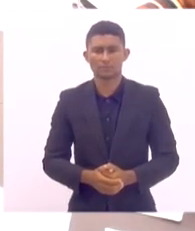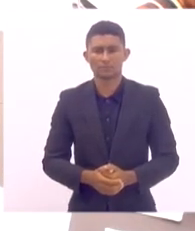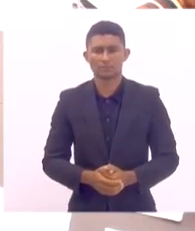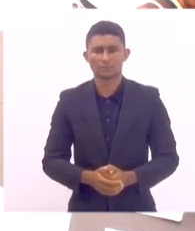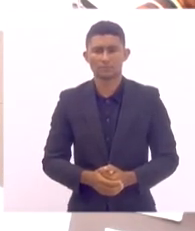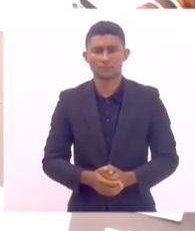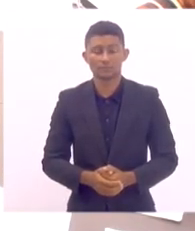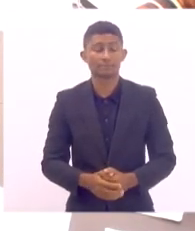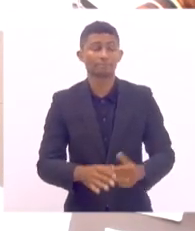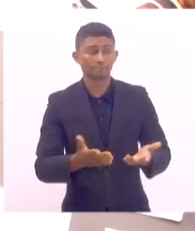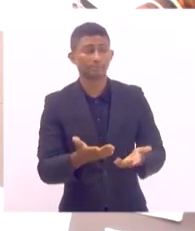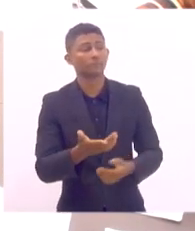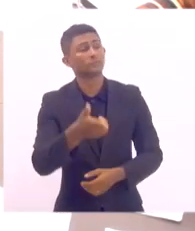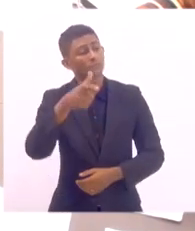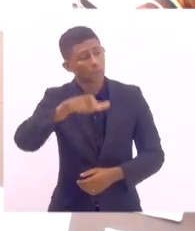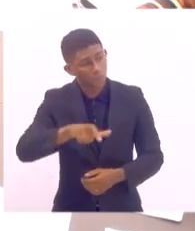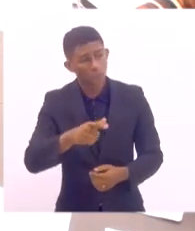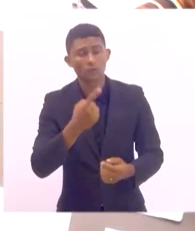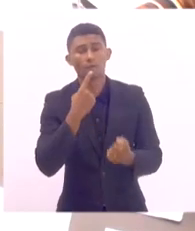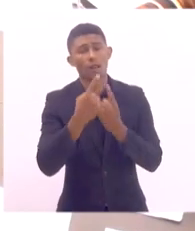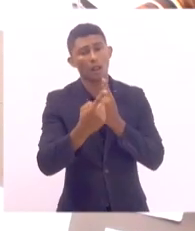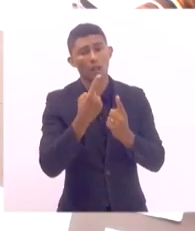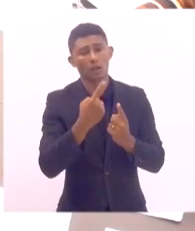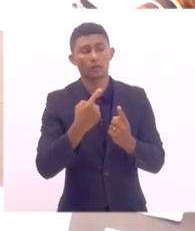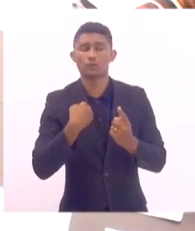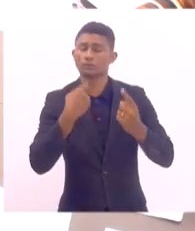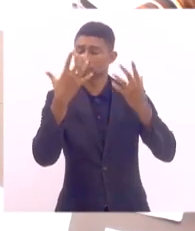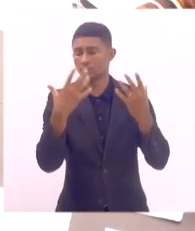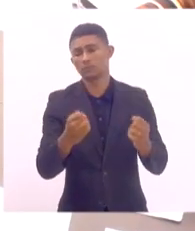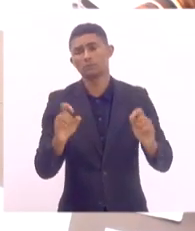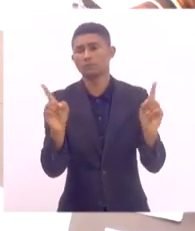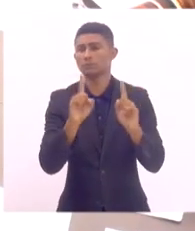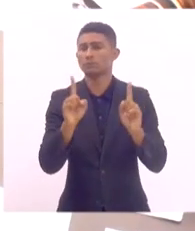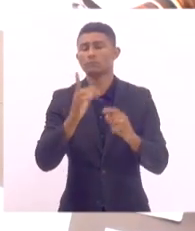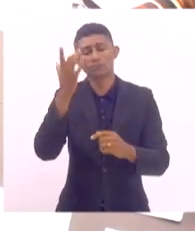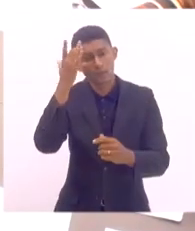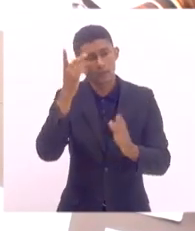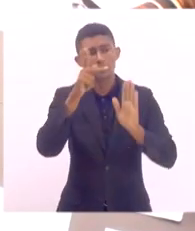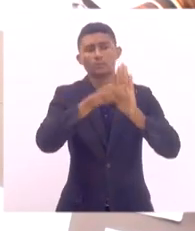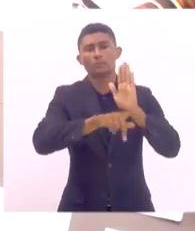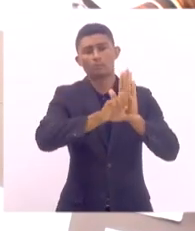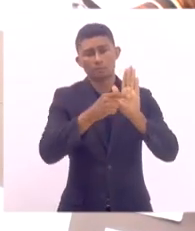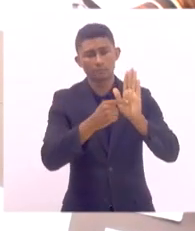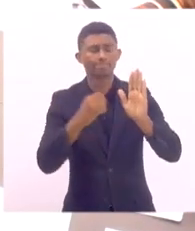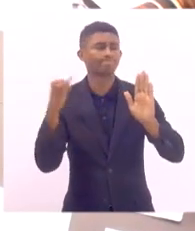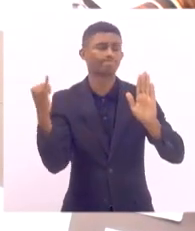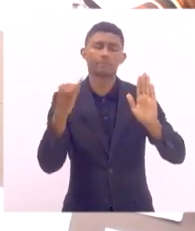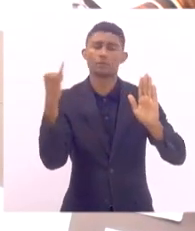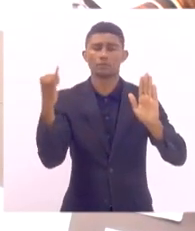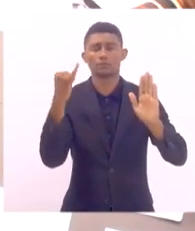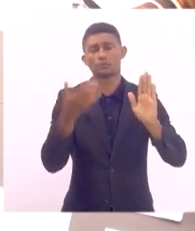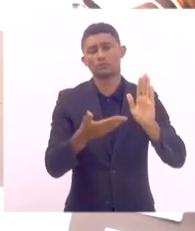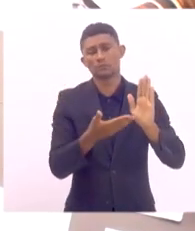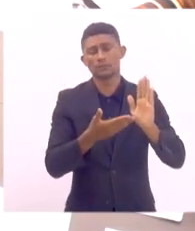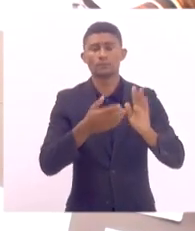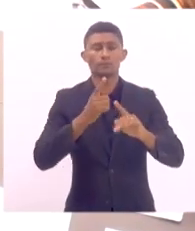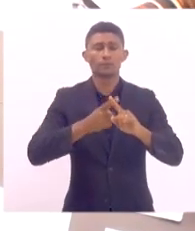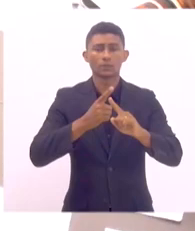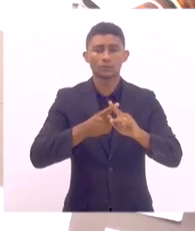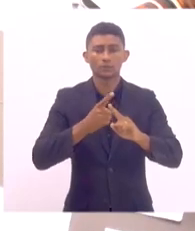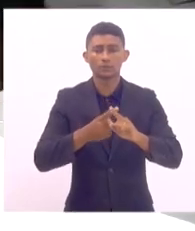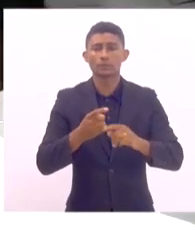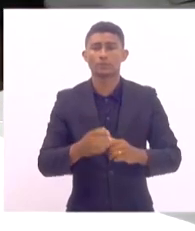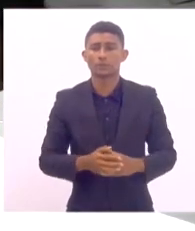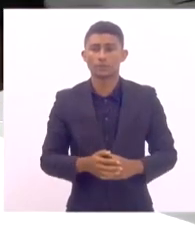Eu volto a discutir essa questão, eu não abro mão, acho que é um projeto importantíssimo, até porque dá oportunidade